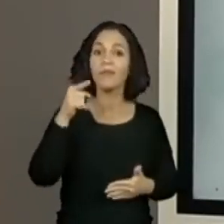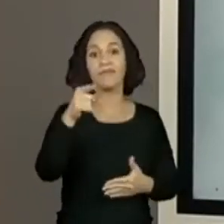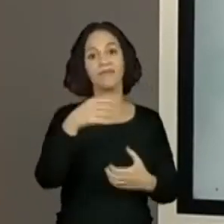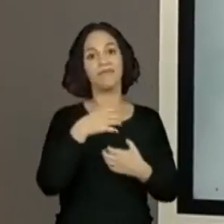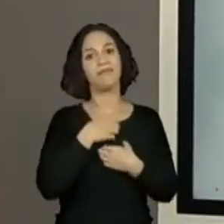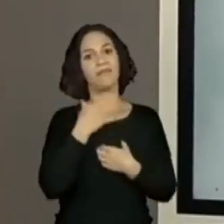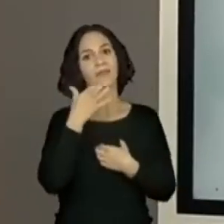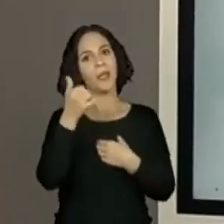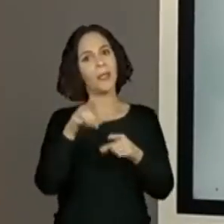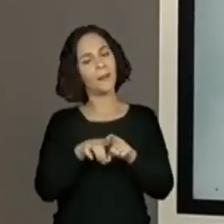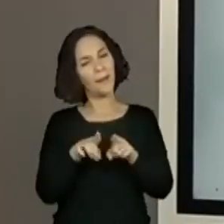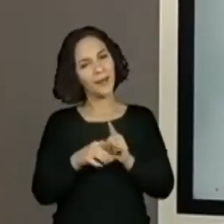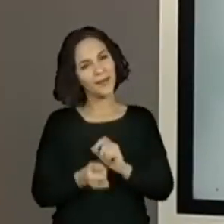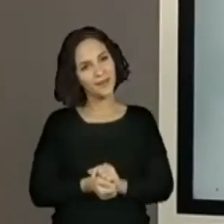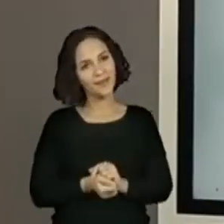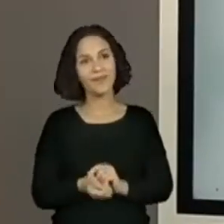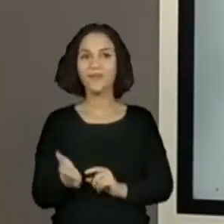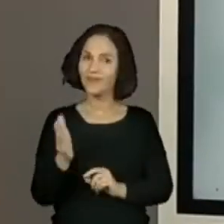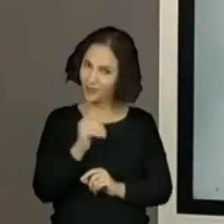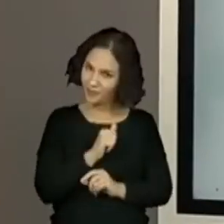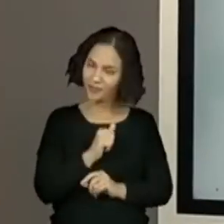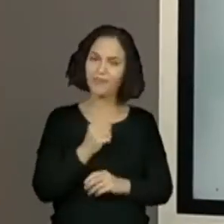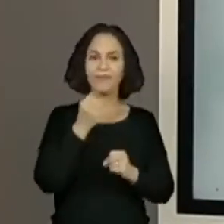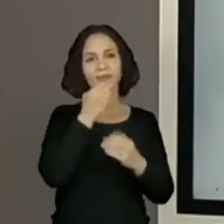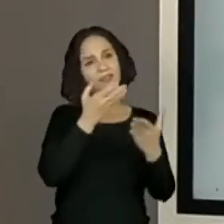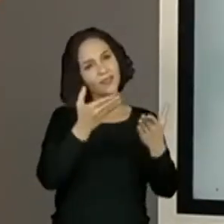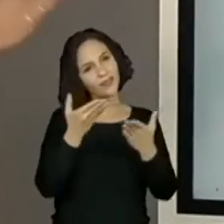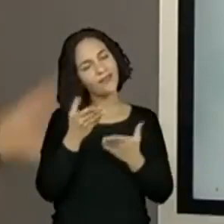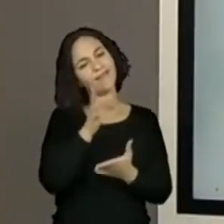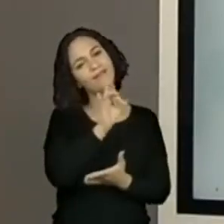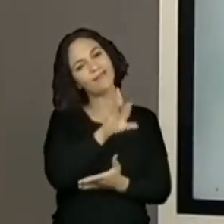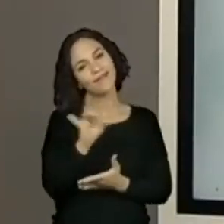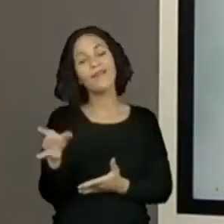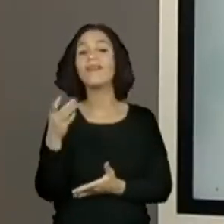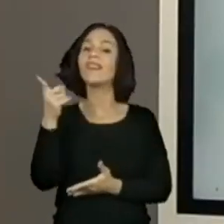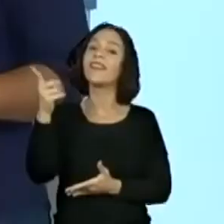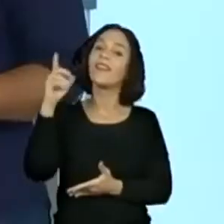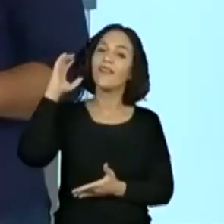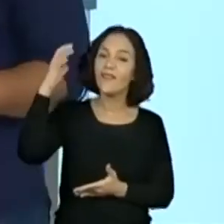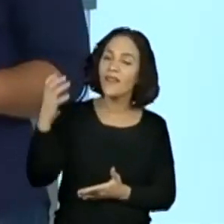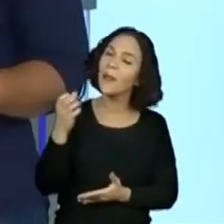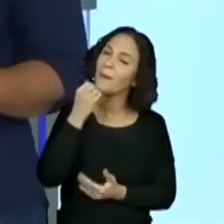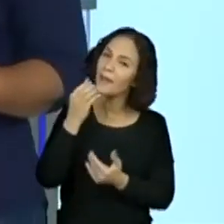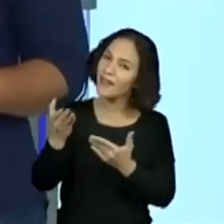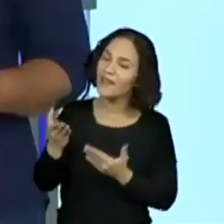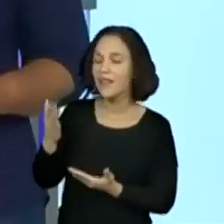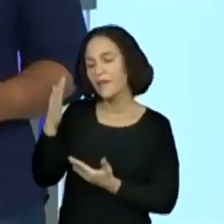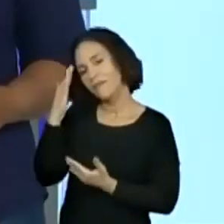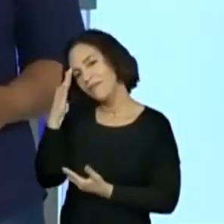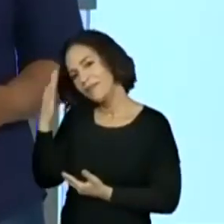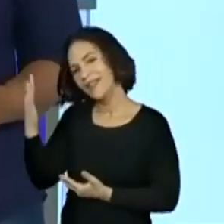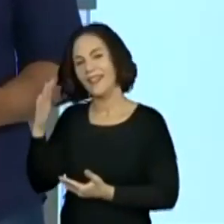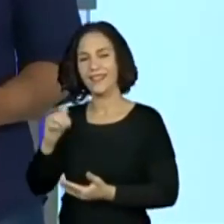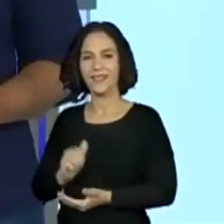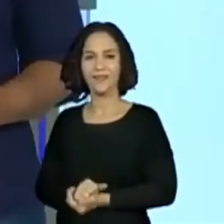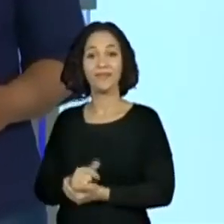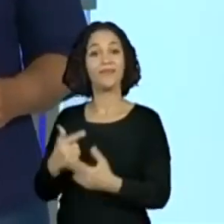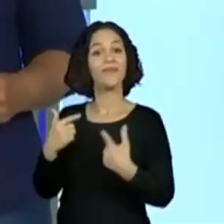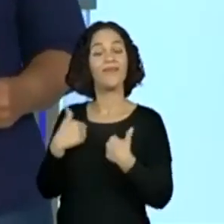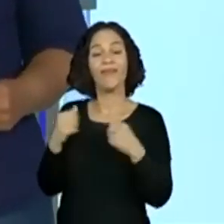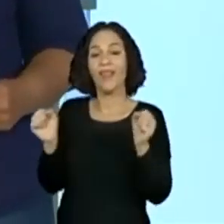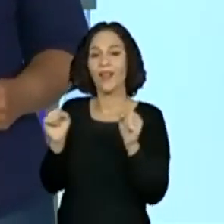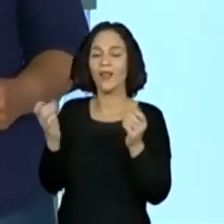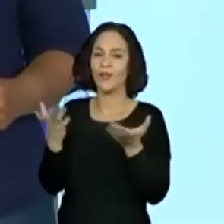também. Então, vamos lá. Sejam bem-vindos todos. Professora Vivi, bem-vinda. Obrigada, professora. Estou amando crianças essa